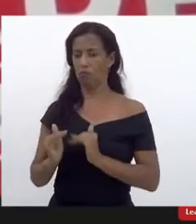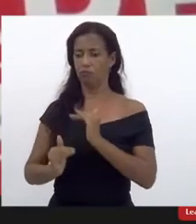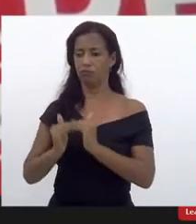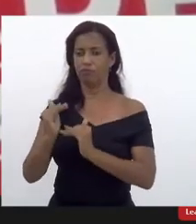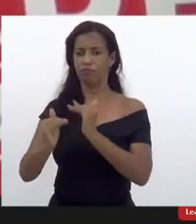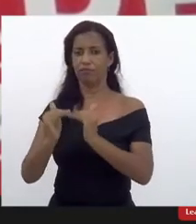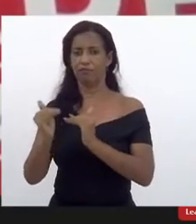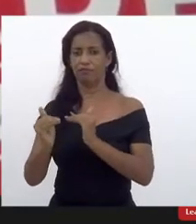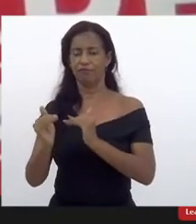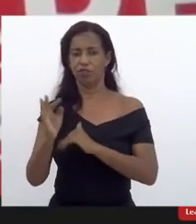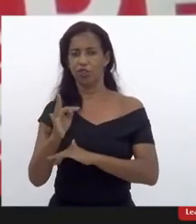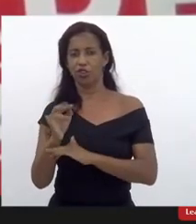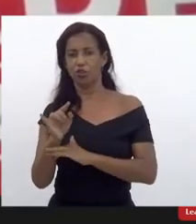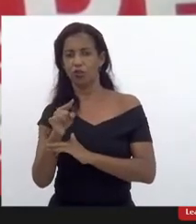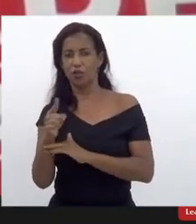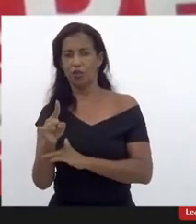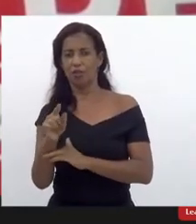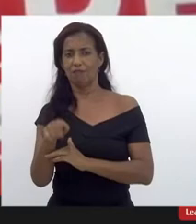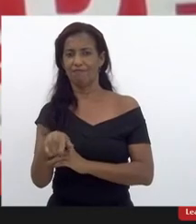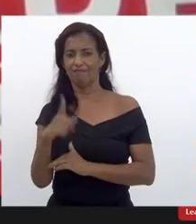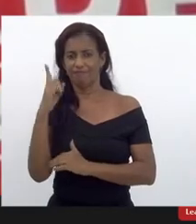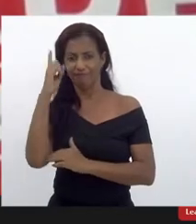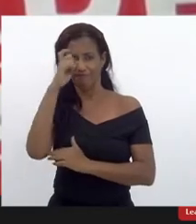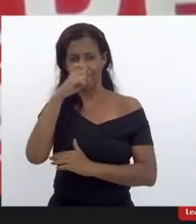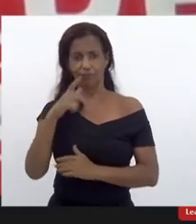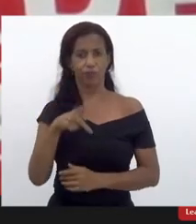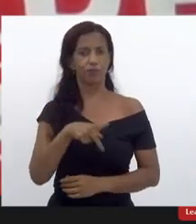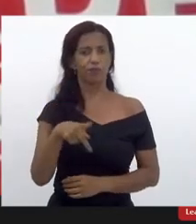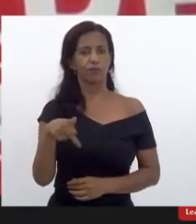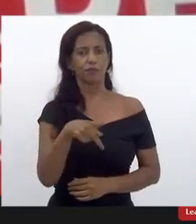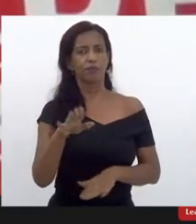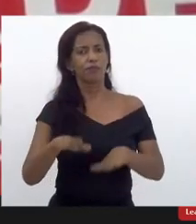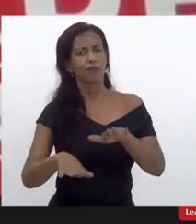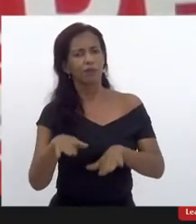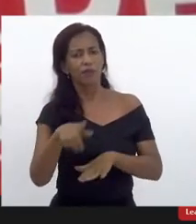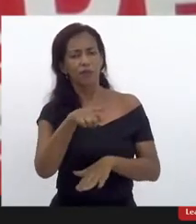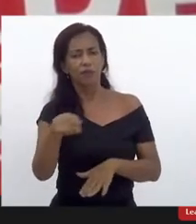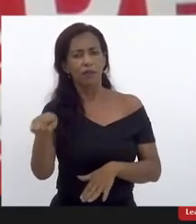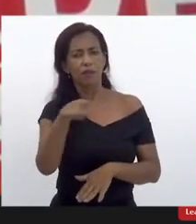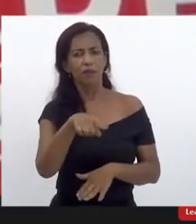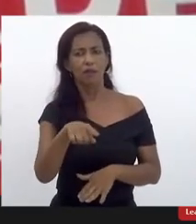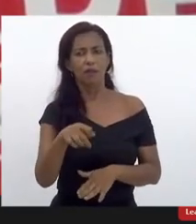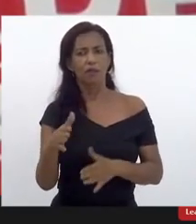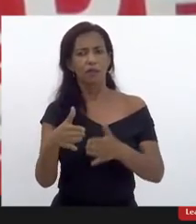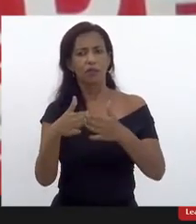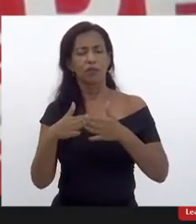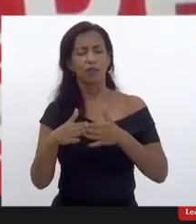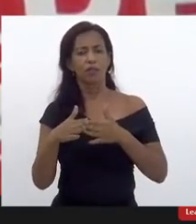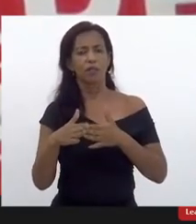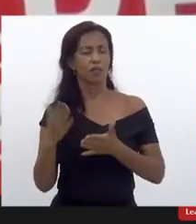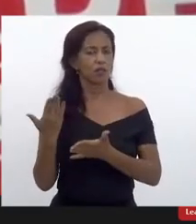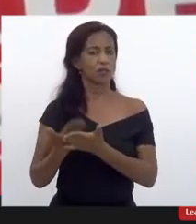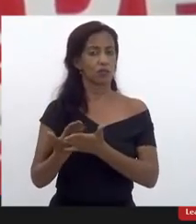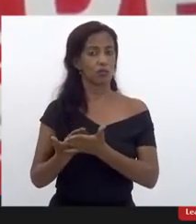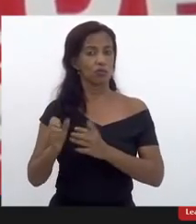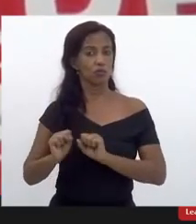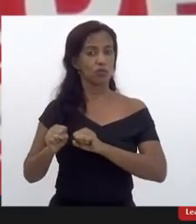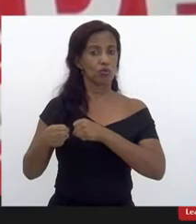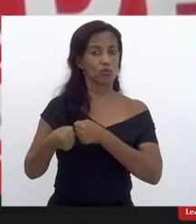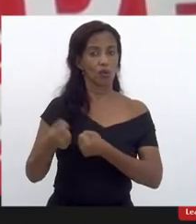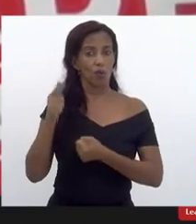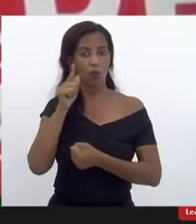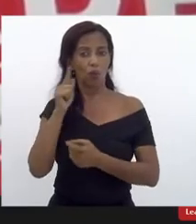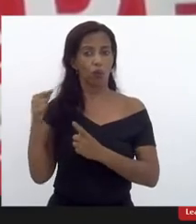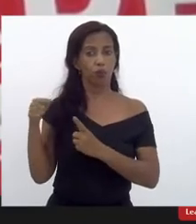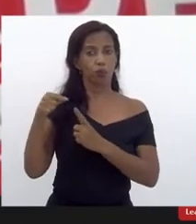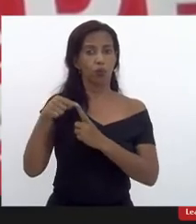por titulação é uma coisa que para nós é muito cara. Né? Professores, mesmo sem licença de estudo, né, se esforçaram muito para